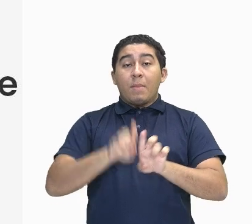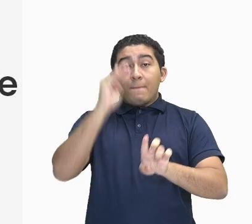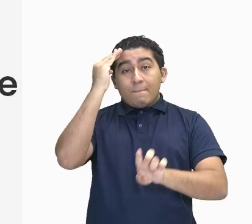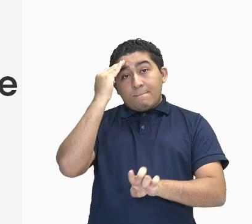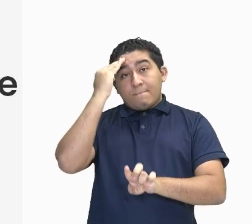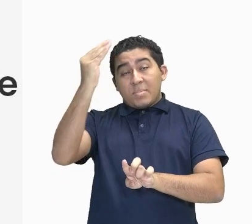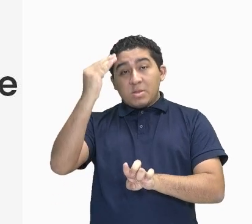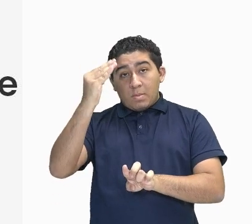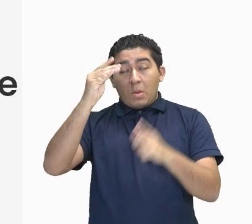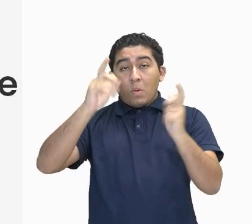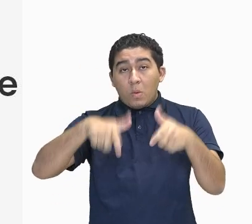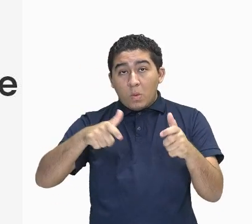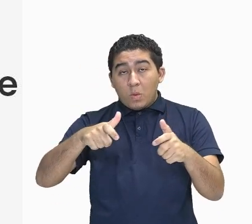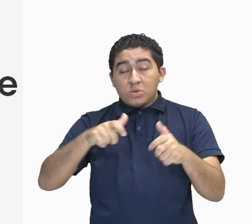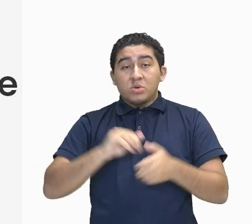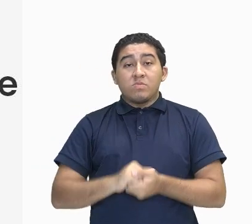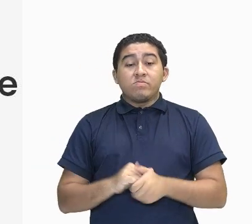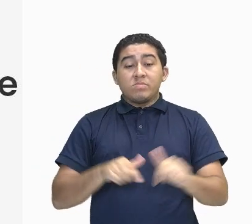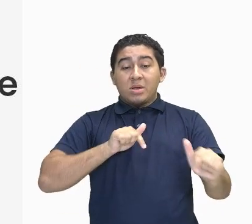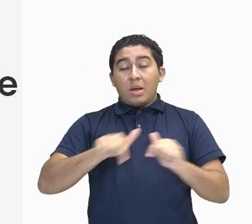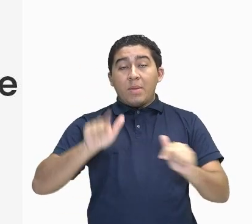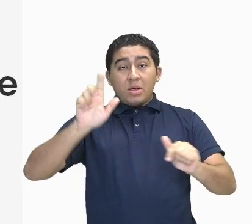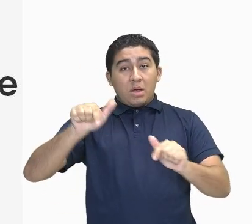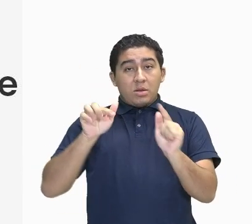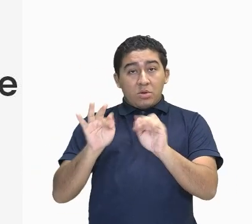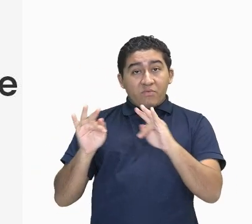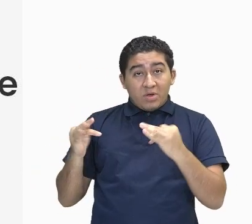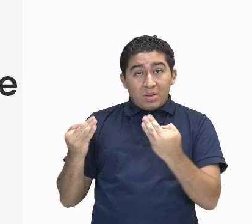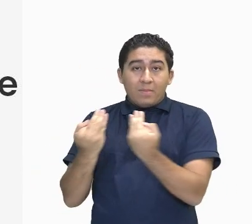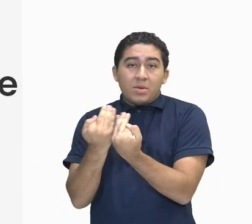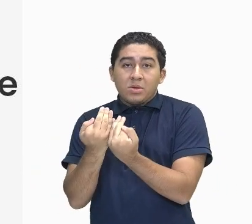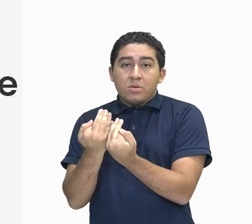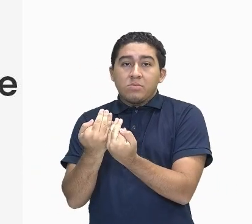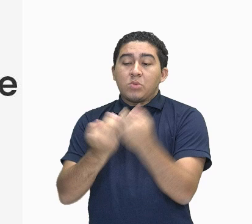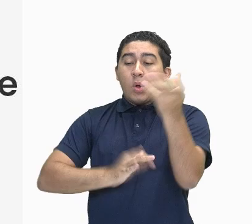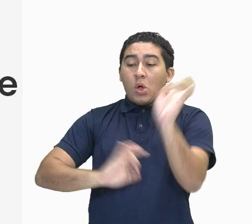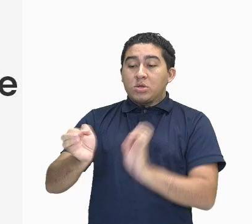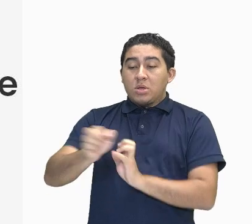obra no núcleo familiar, entre os seus familiares ali daquela área.